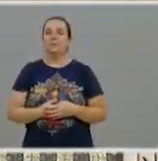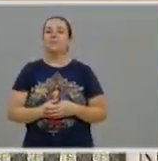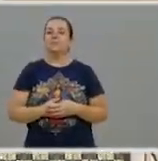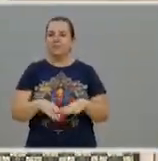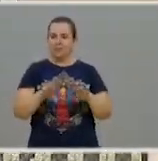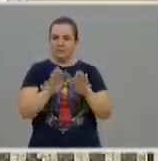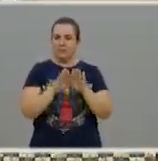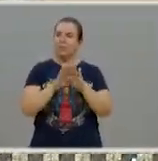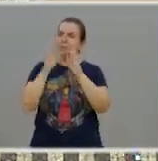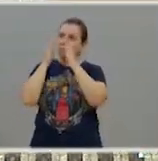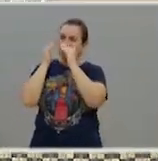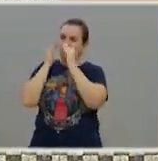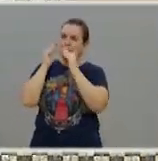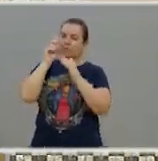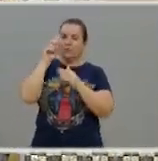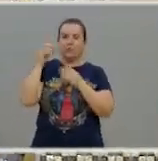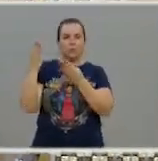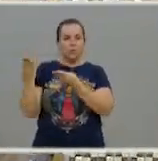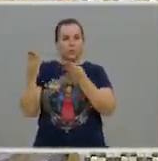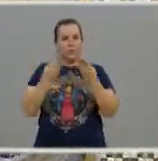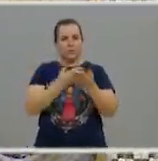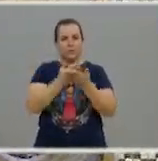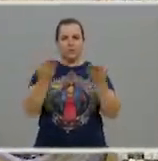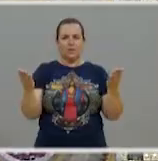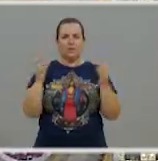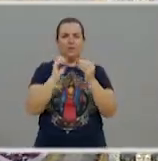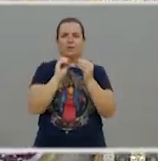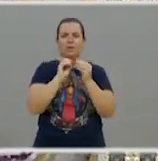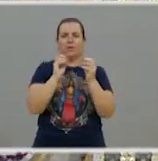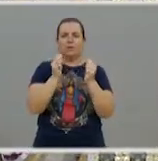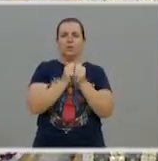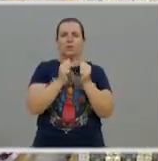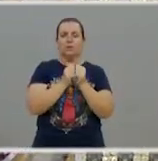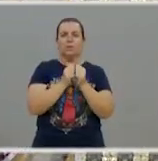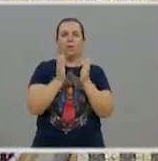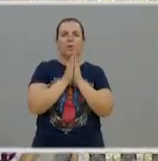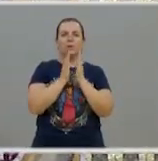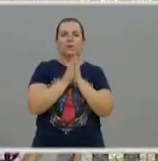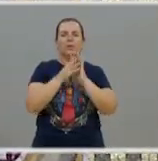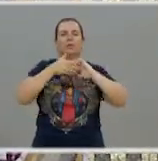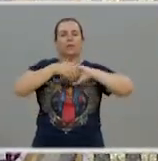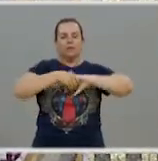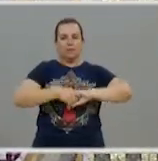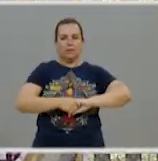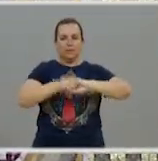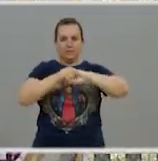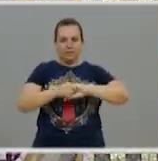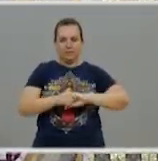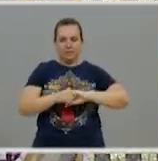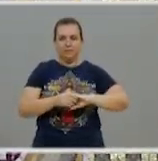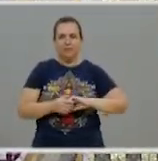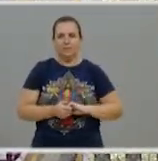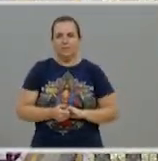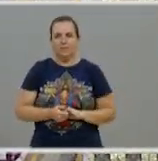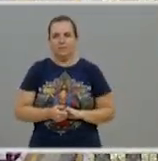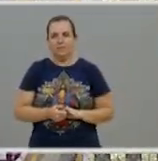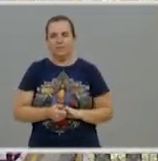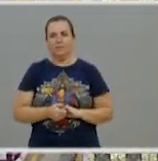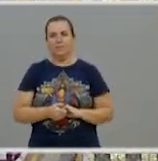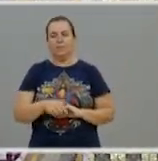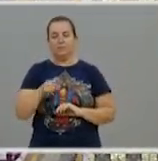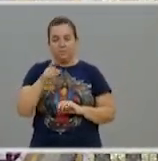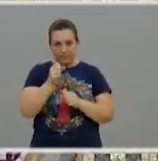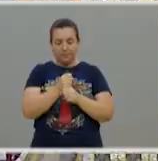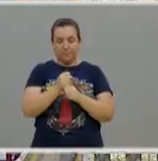das preces, convido vocês a fazermos juntos a oração da campanha da fraternidade deste ano